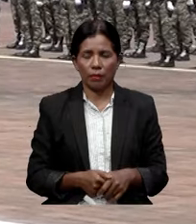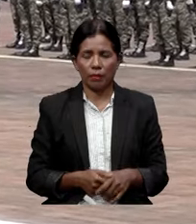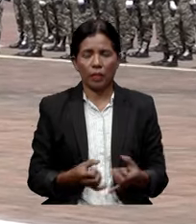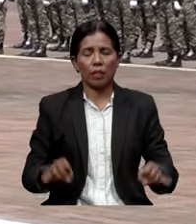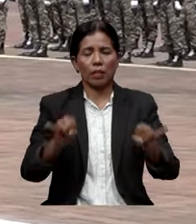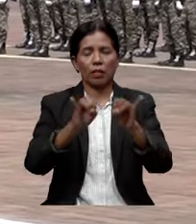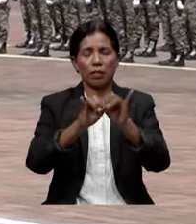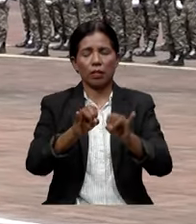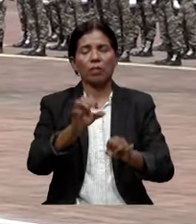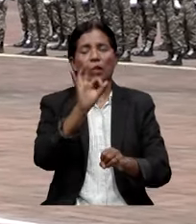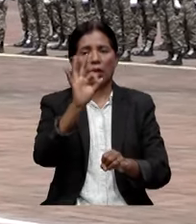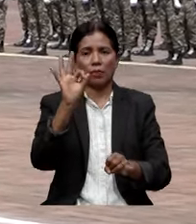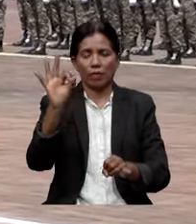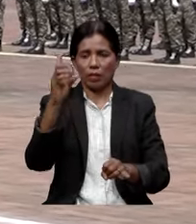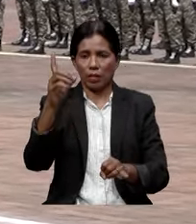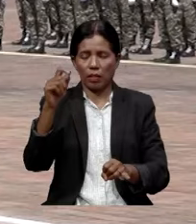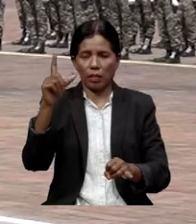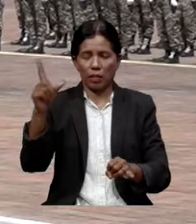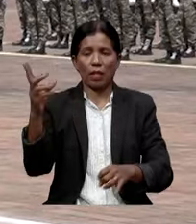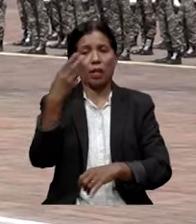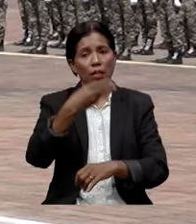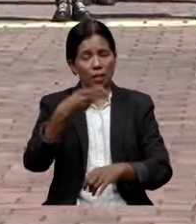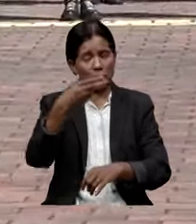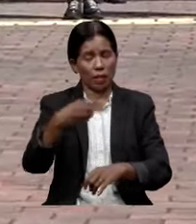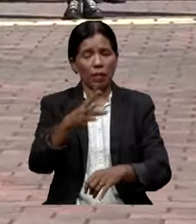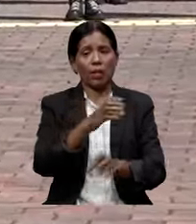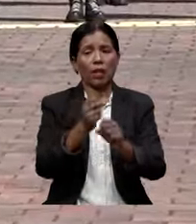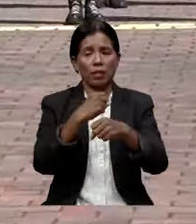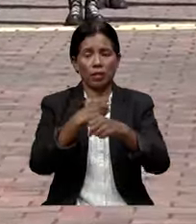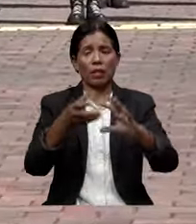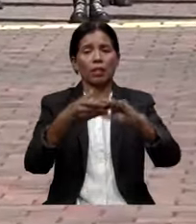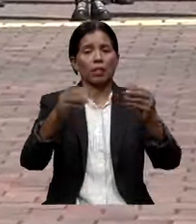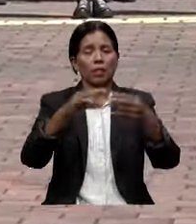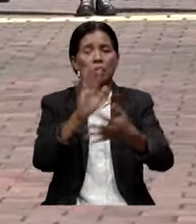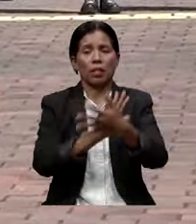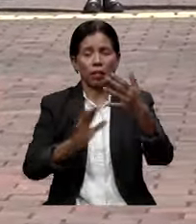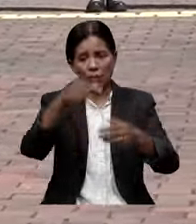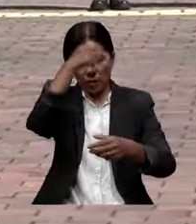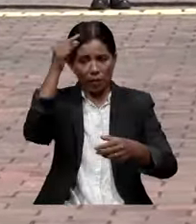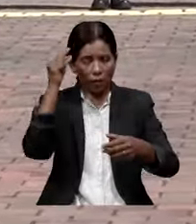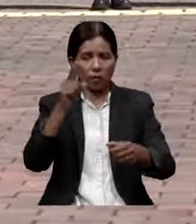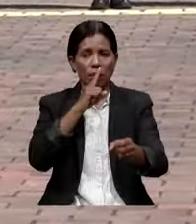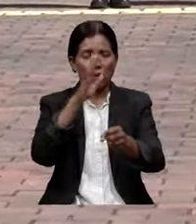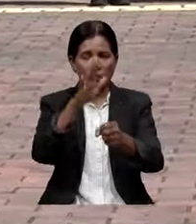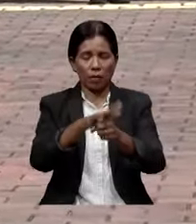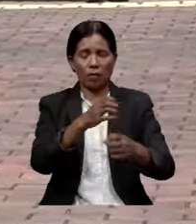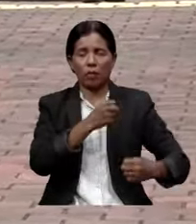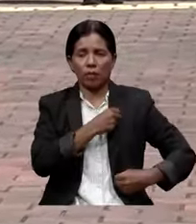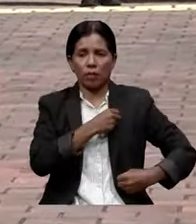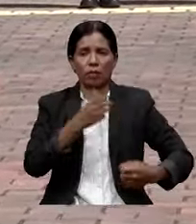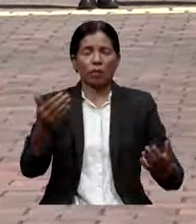Instituição Valentil Força Defesa Timor-Leste e Aloron Quintané marca a história da Lihusi cerimônia graduação no juramento da Força